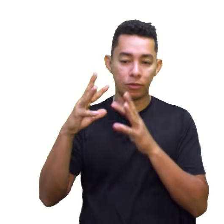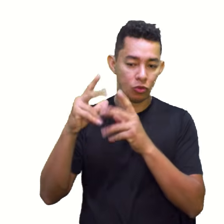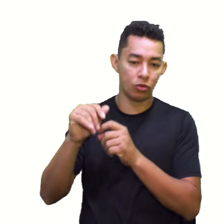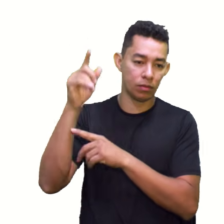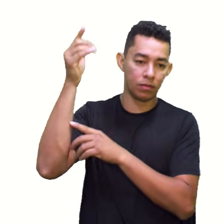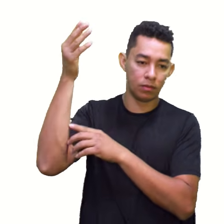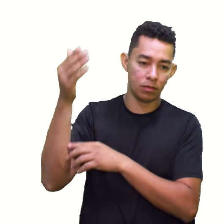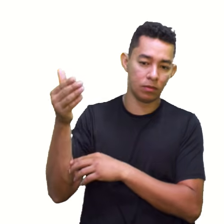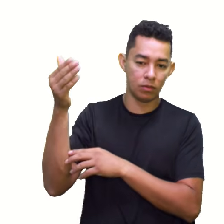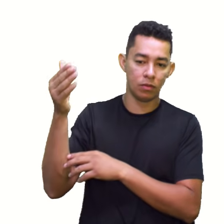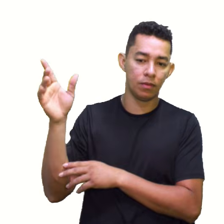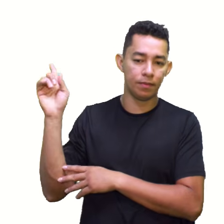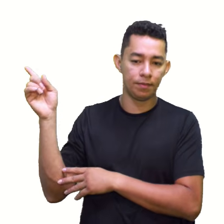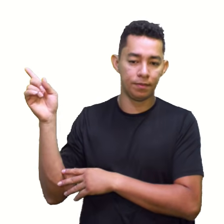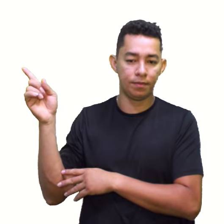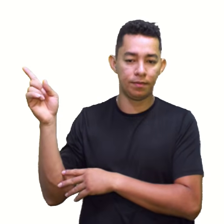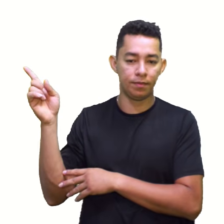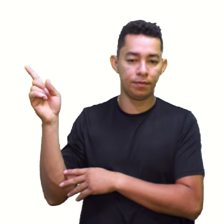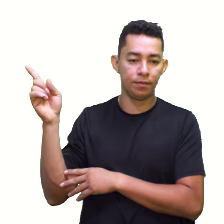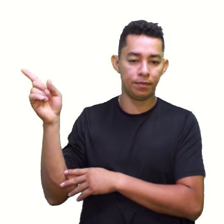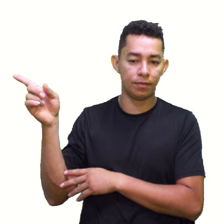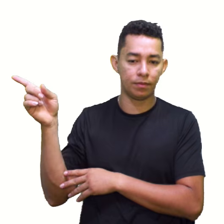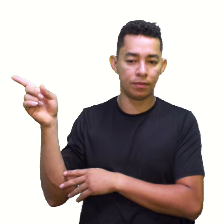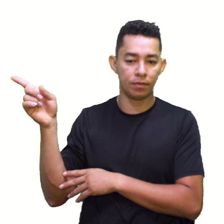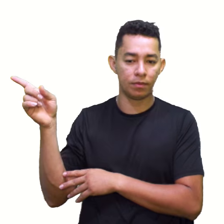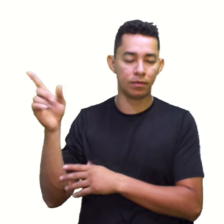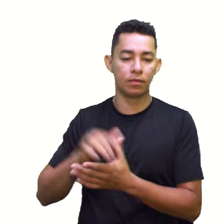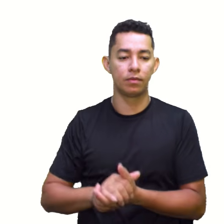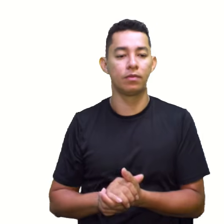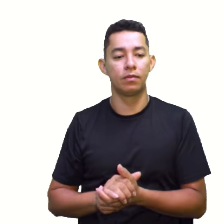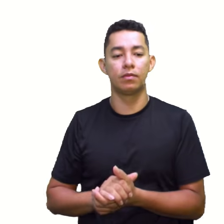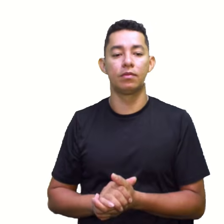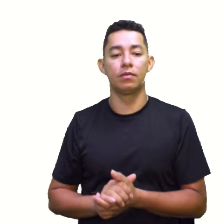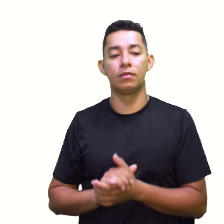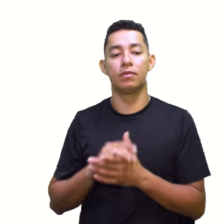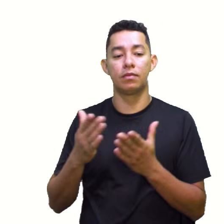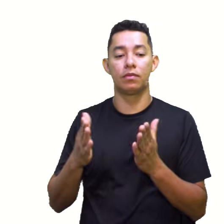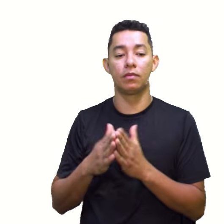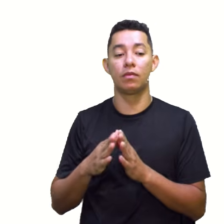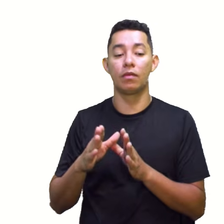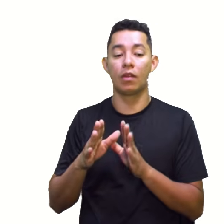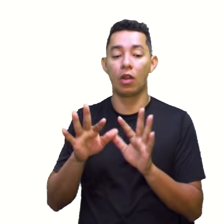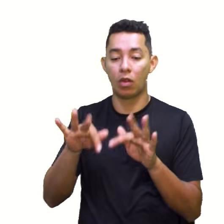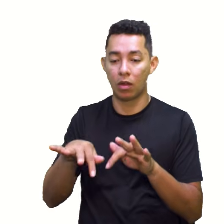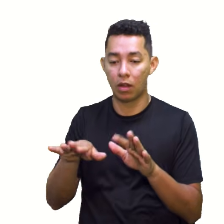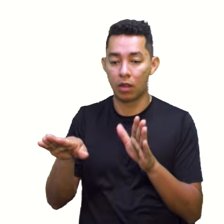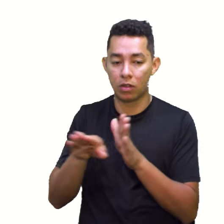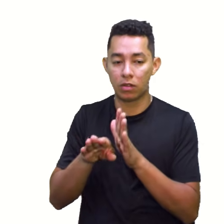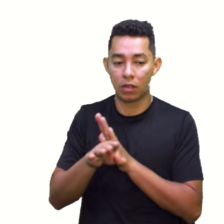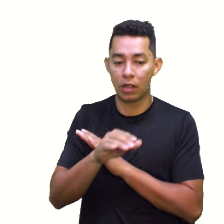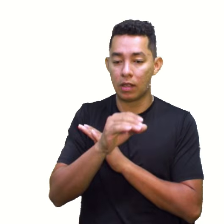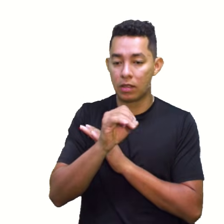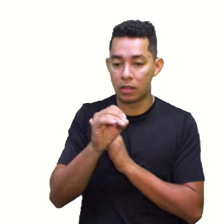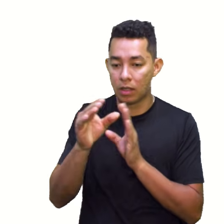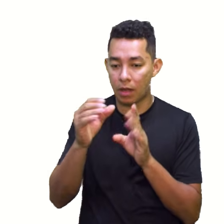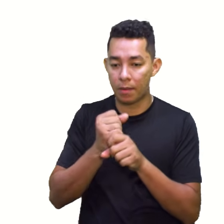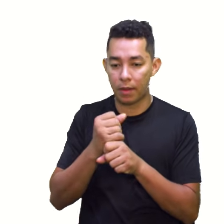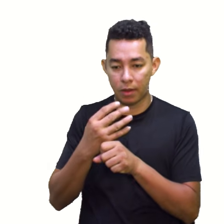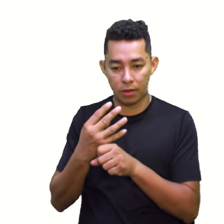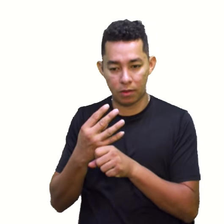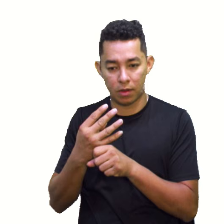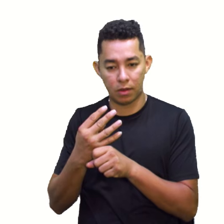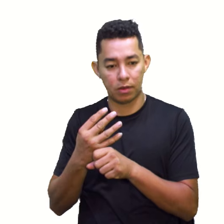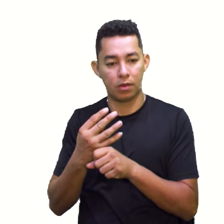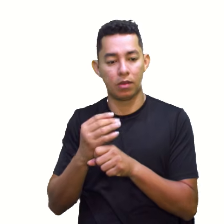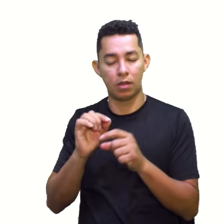2 ao quadrado. 2 ao quadrado é 4, então vai ficar 0 mais 4. 0 mais 4